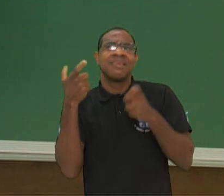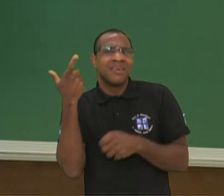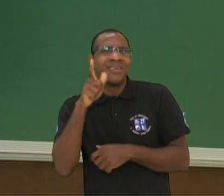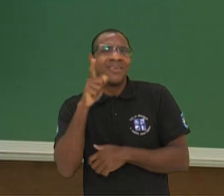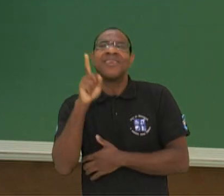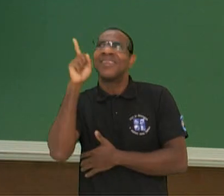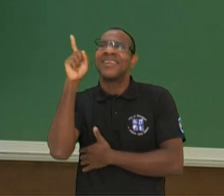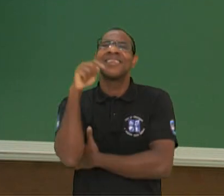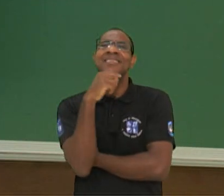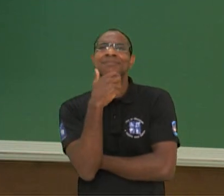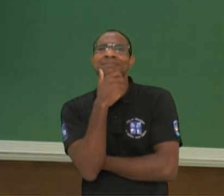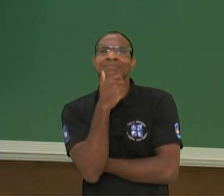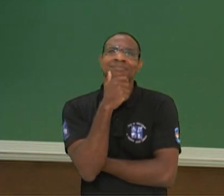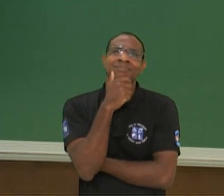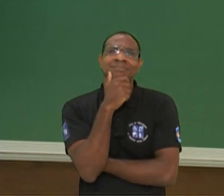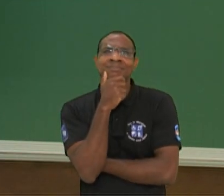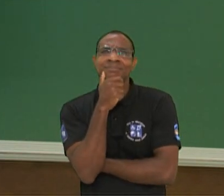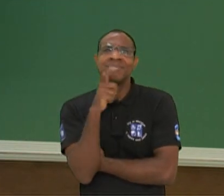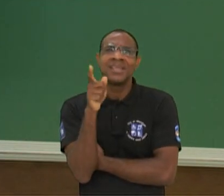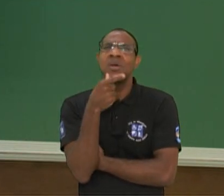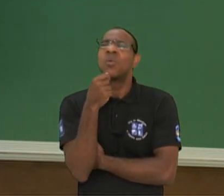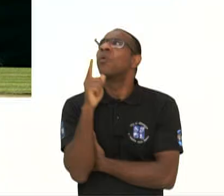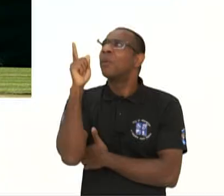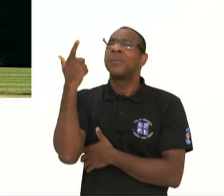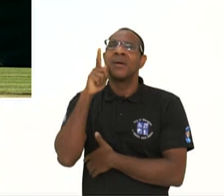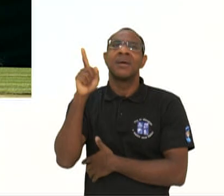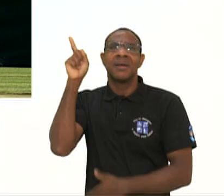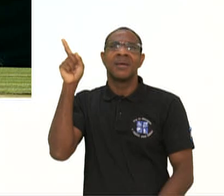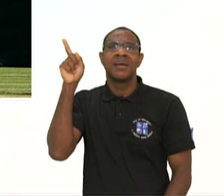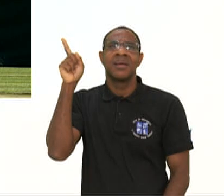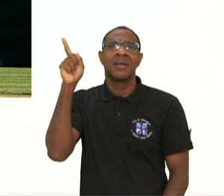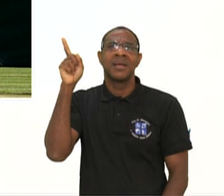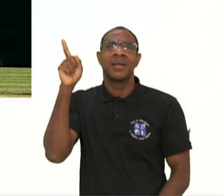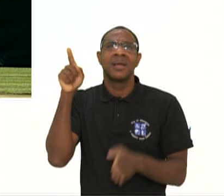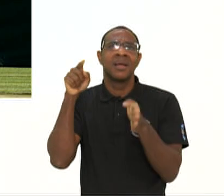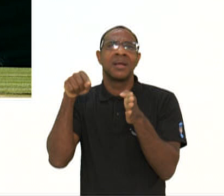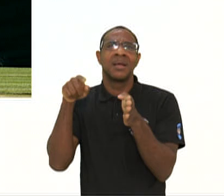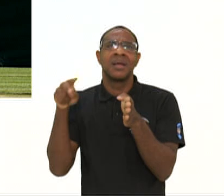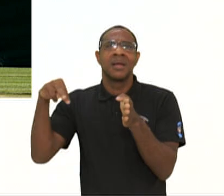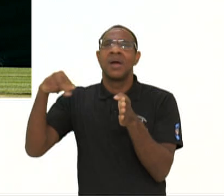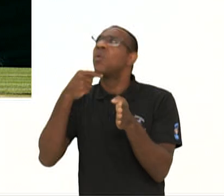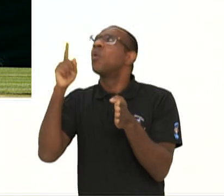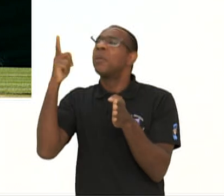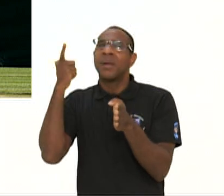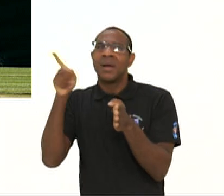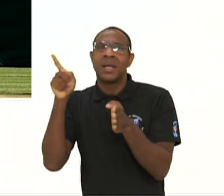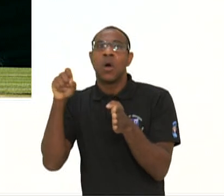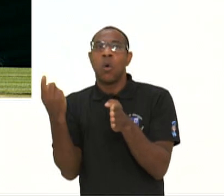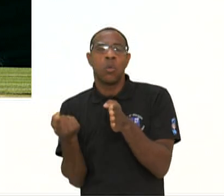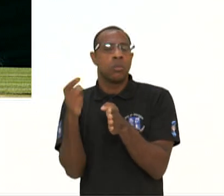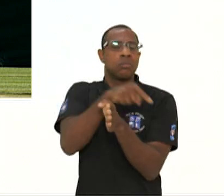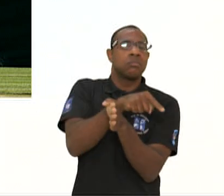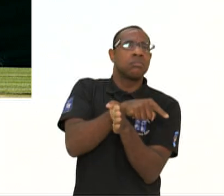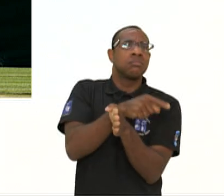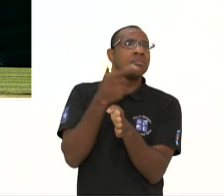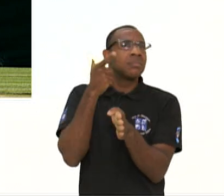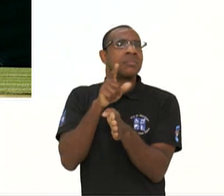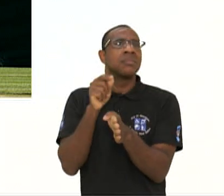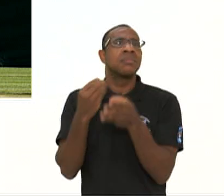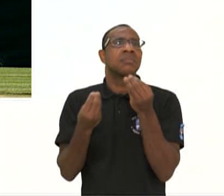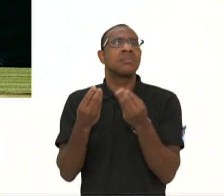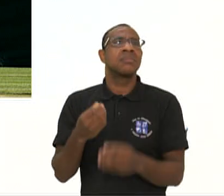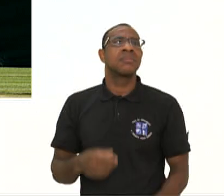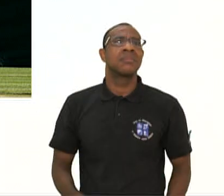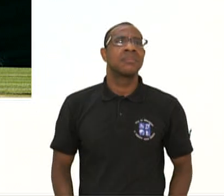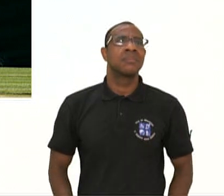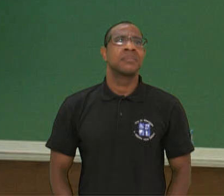quem está ganhando? Será que é o Federer? Será que é o Anderson? Nós temos aqui alguns campos,